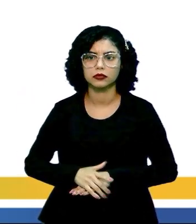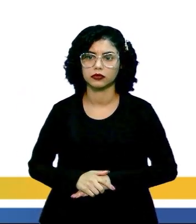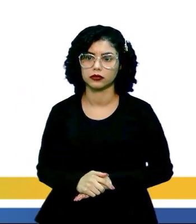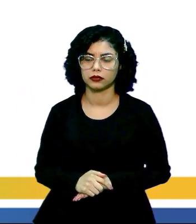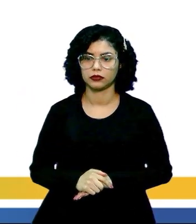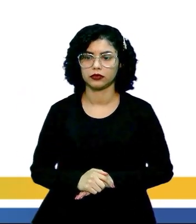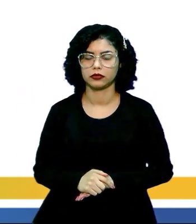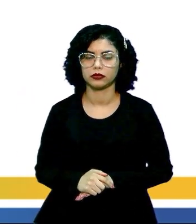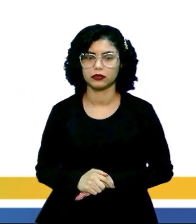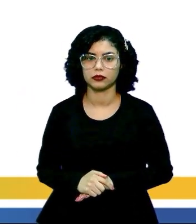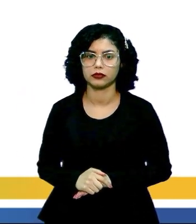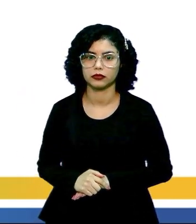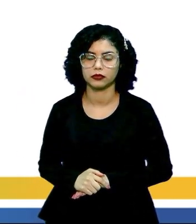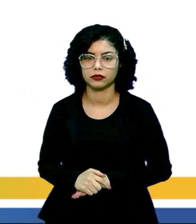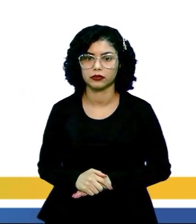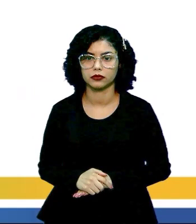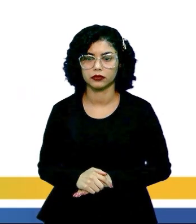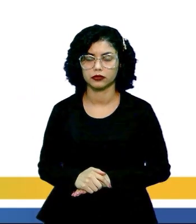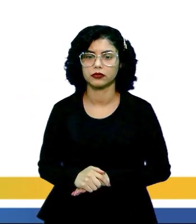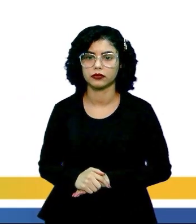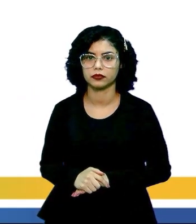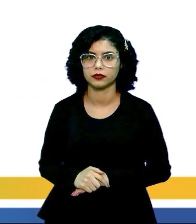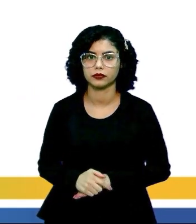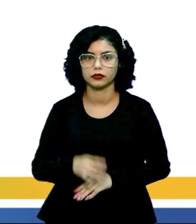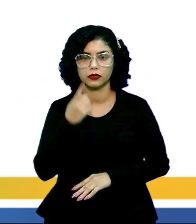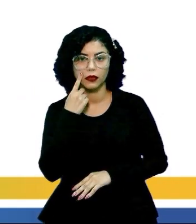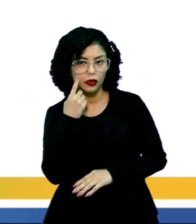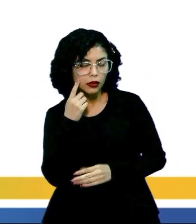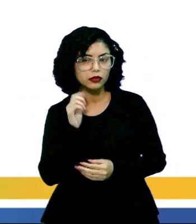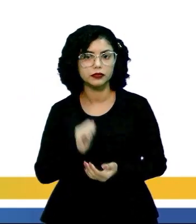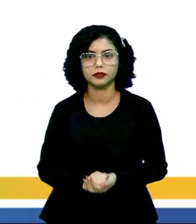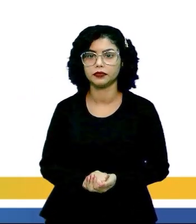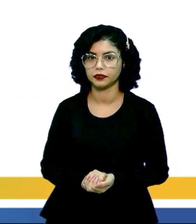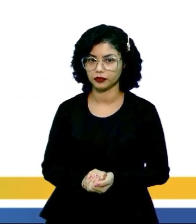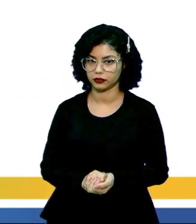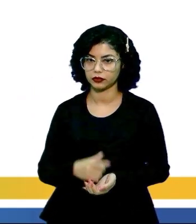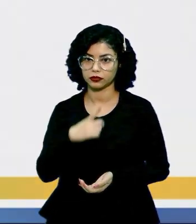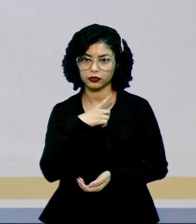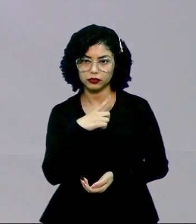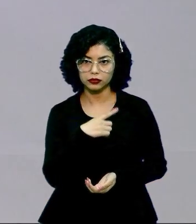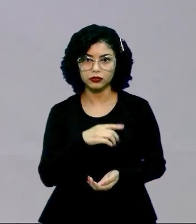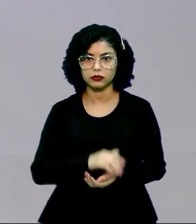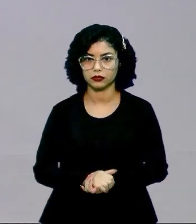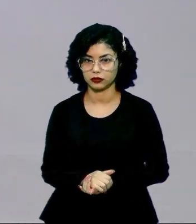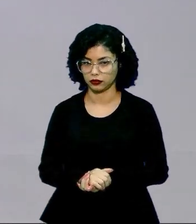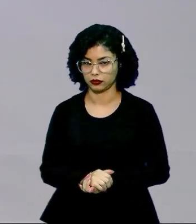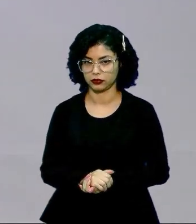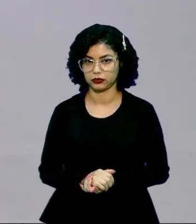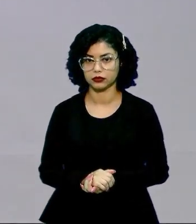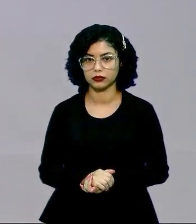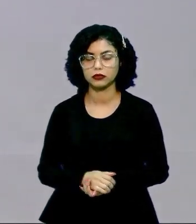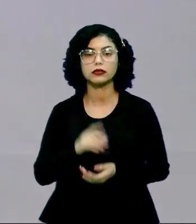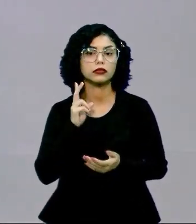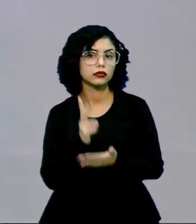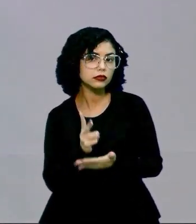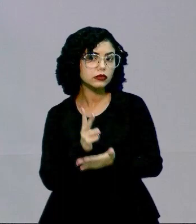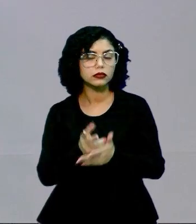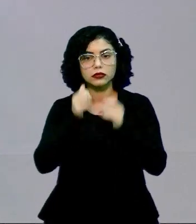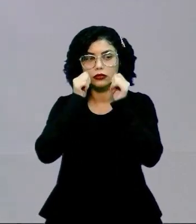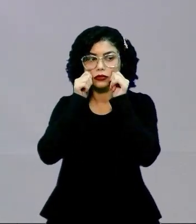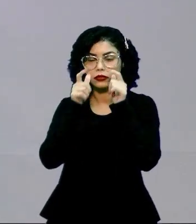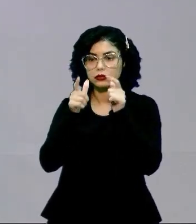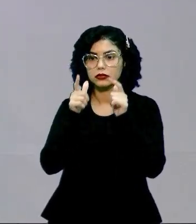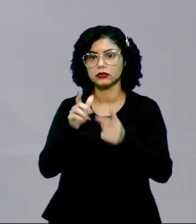segundo reabastecimento é. Então, observa aí que nós temos que estar sempre